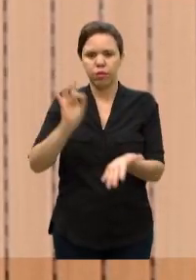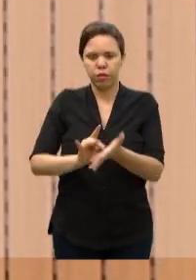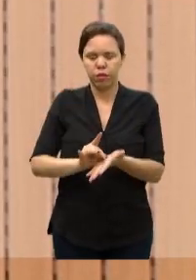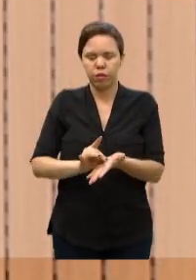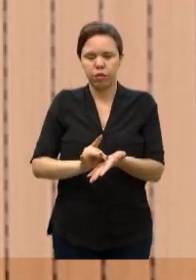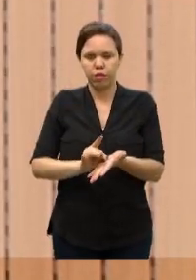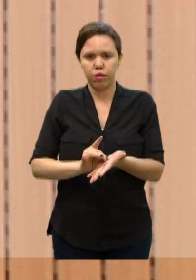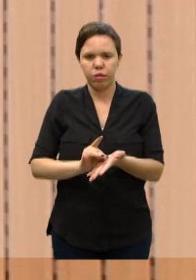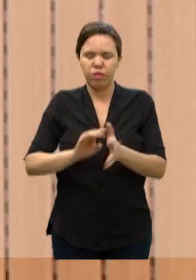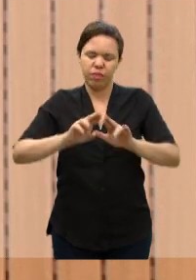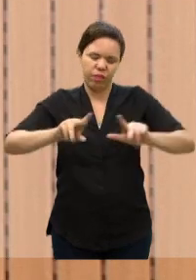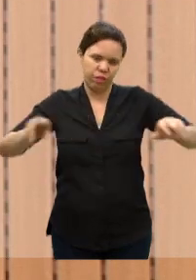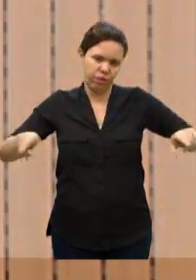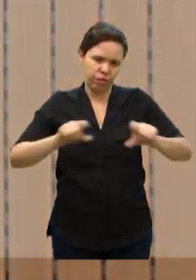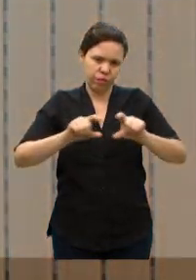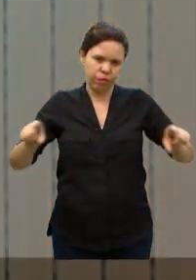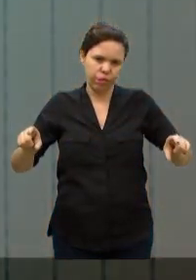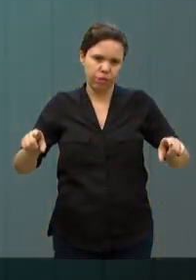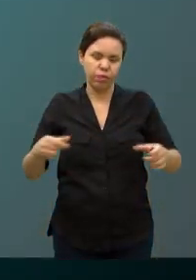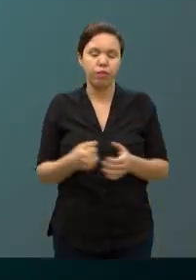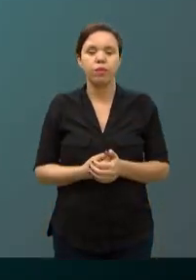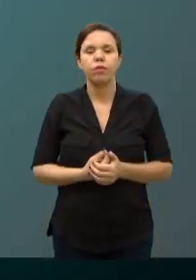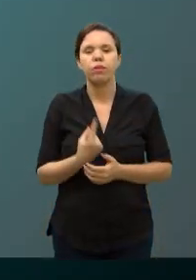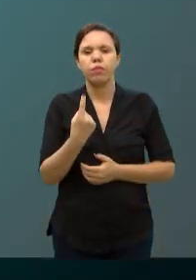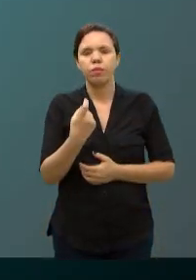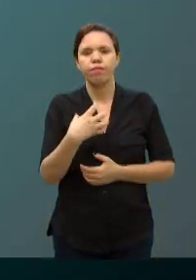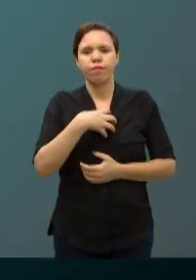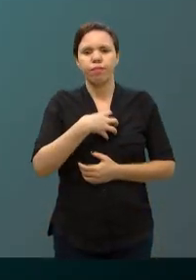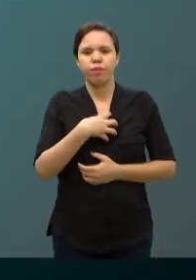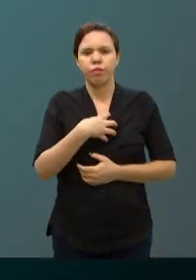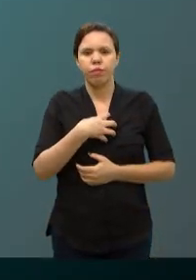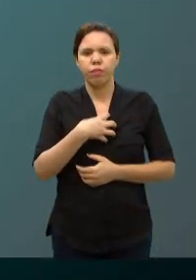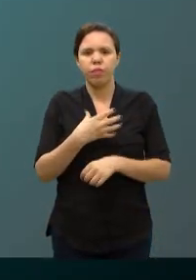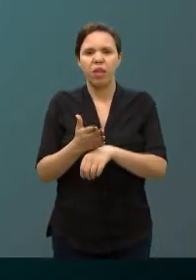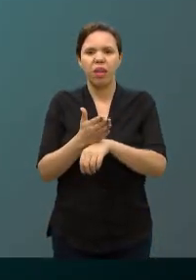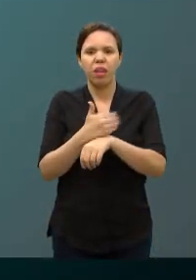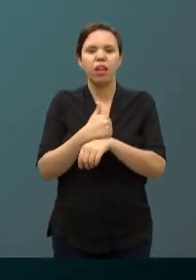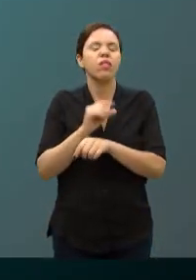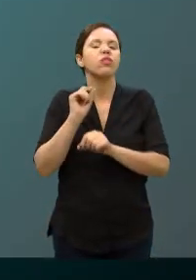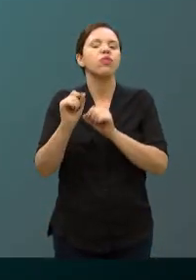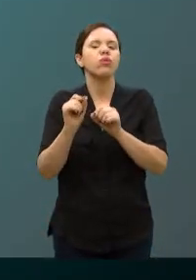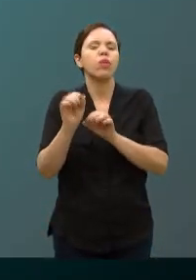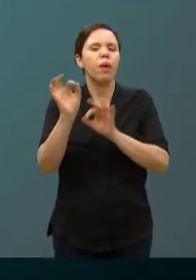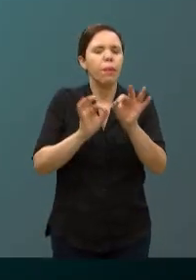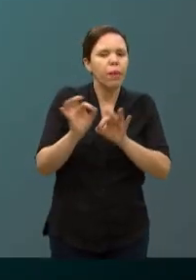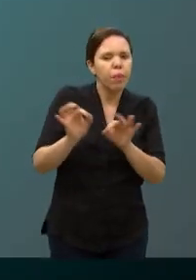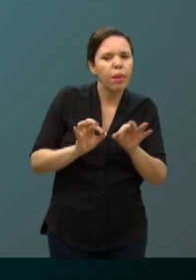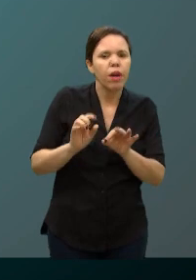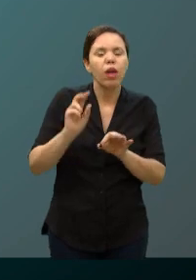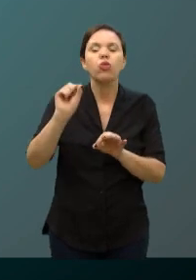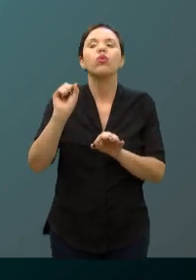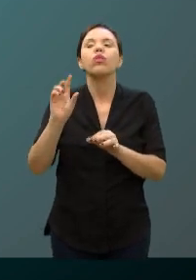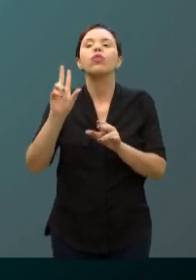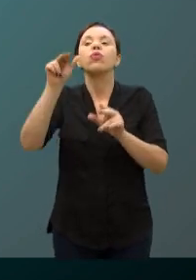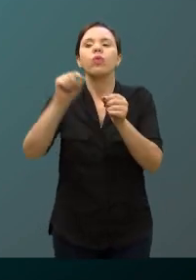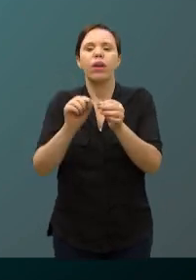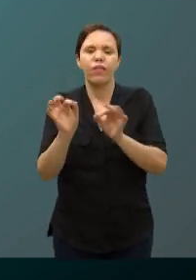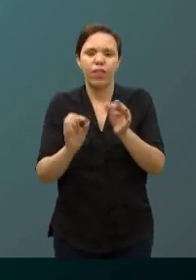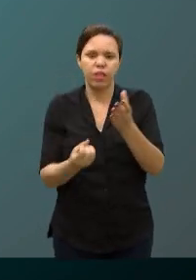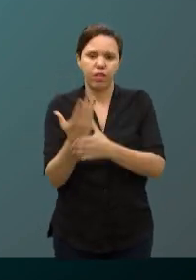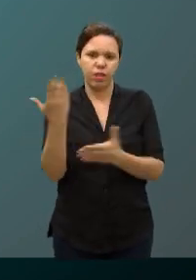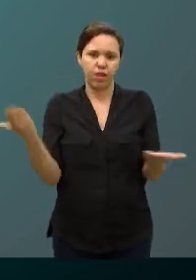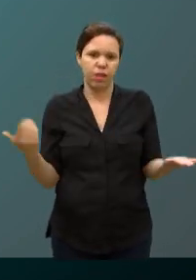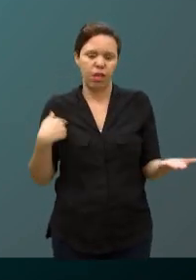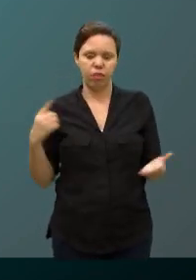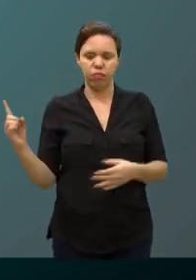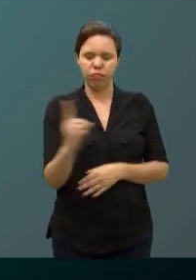Aliás, a gente tem várias frases, né? Mas uma que a gente carrega é antes tarde do que nunca. Por quê? Porque eu vim para